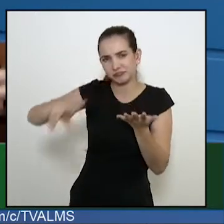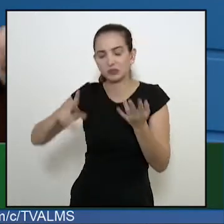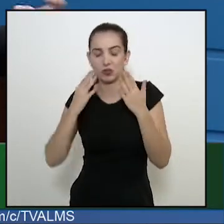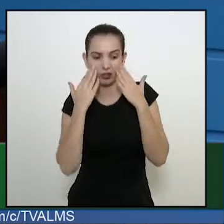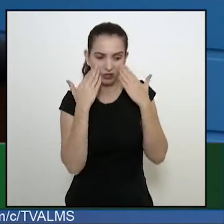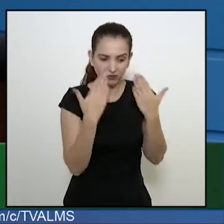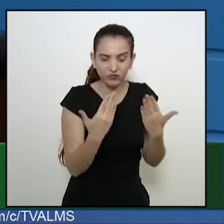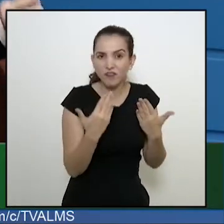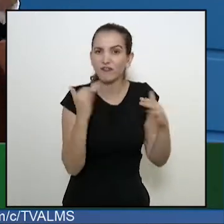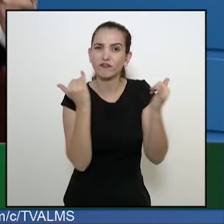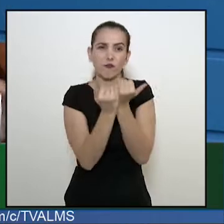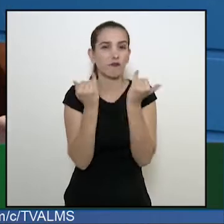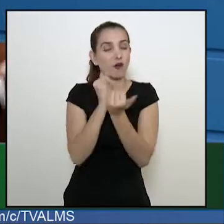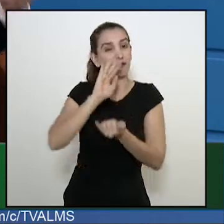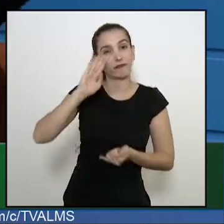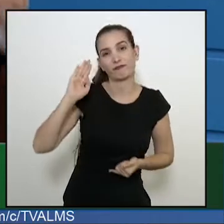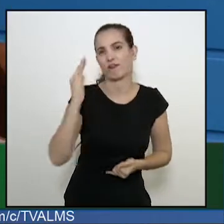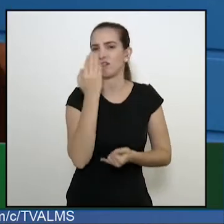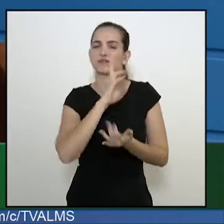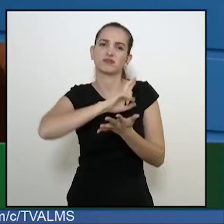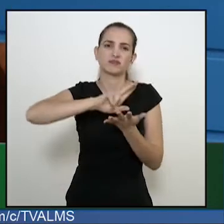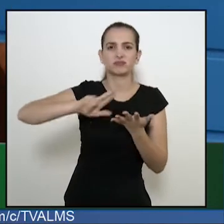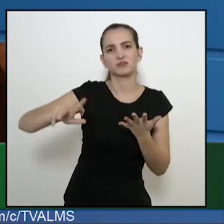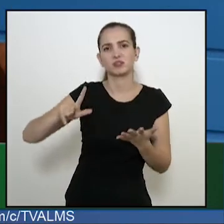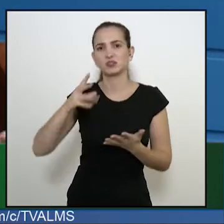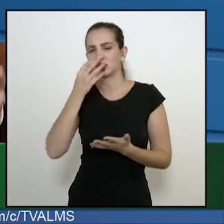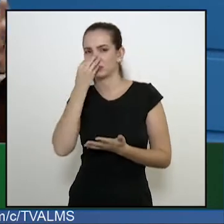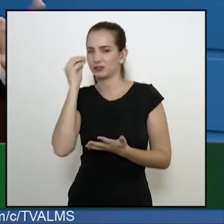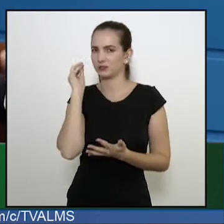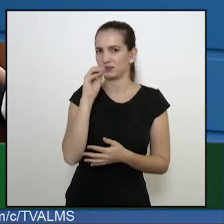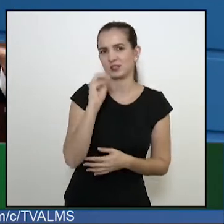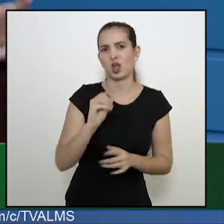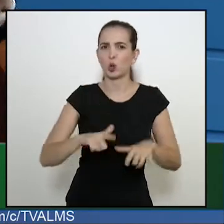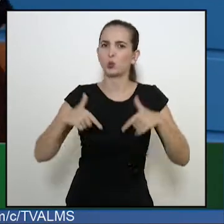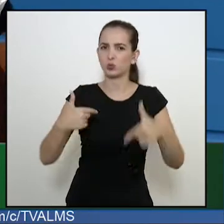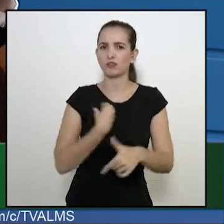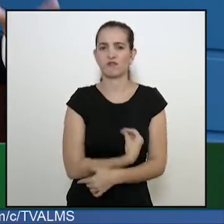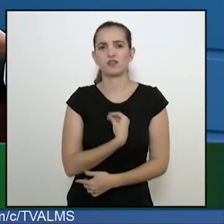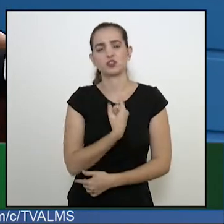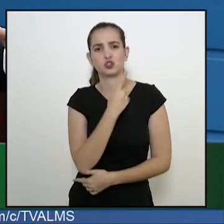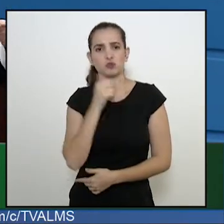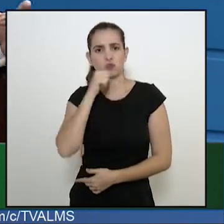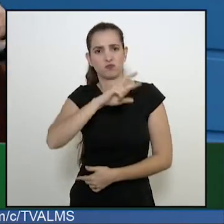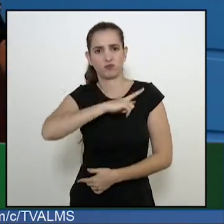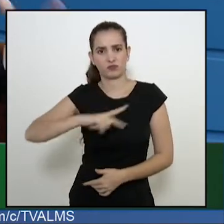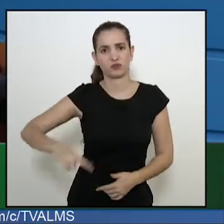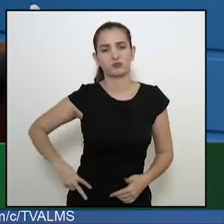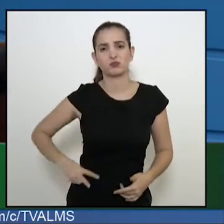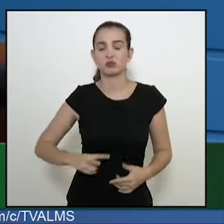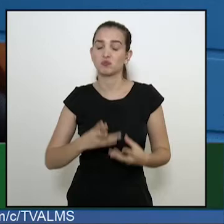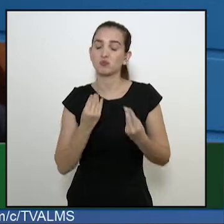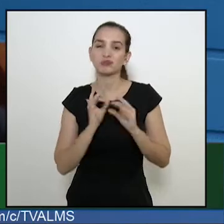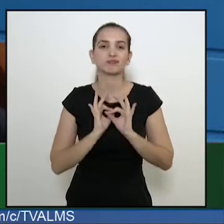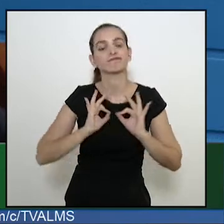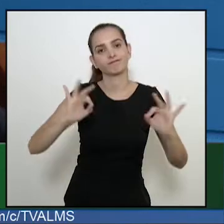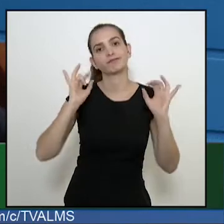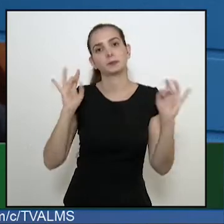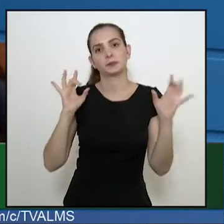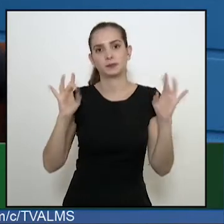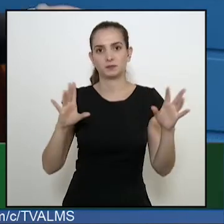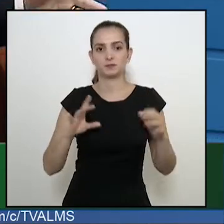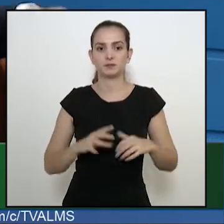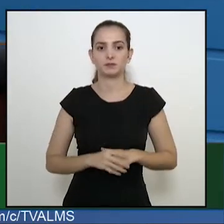para desmerecer a luta, a vida de uma vereadora tão extraordinária como